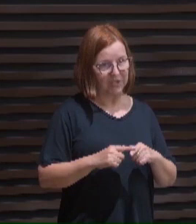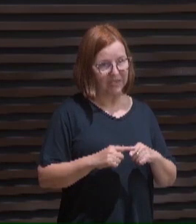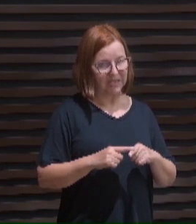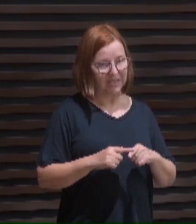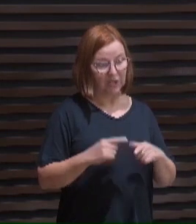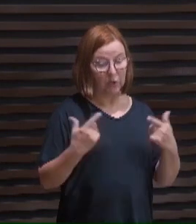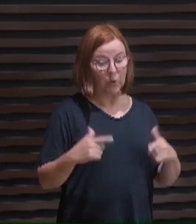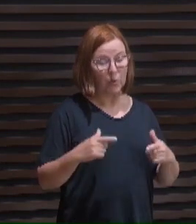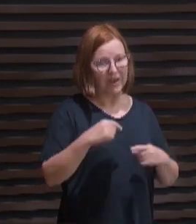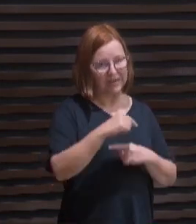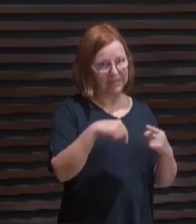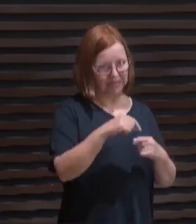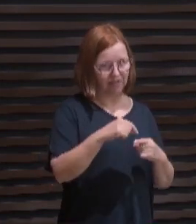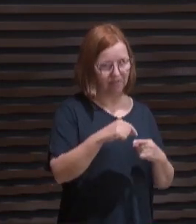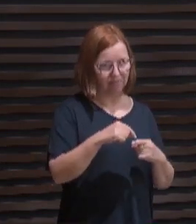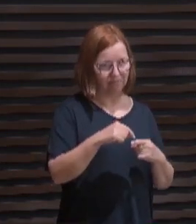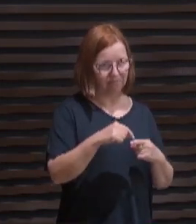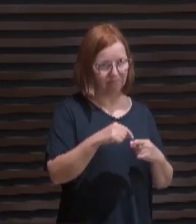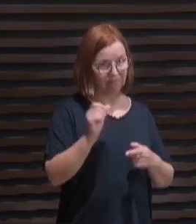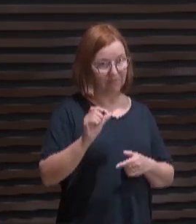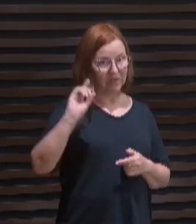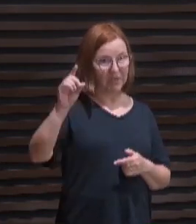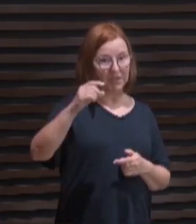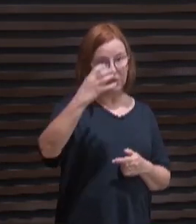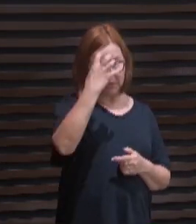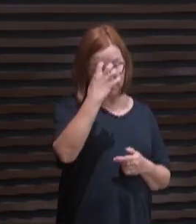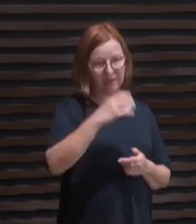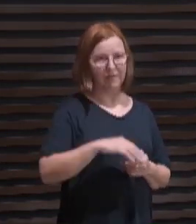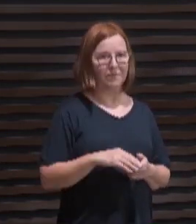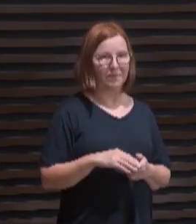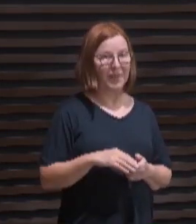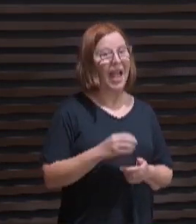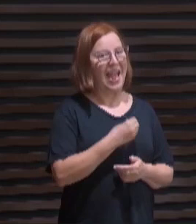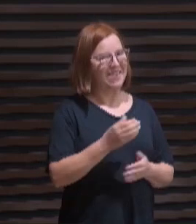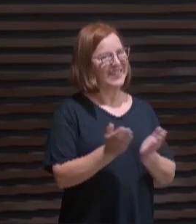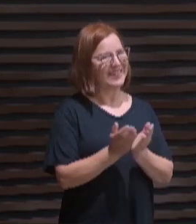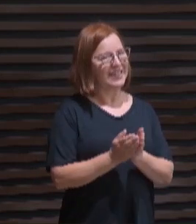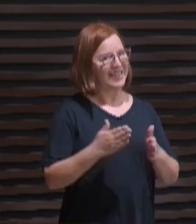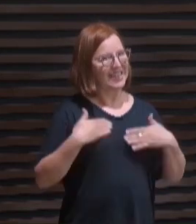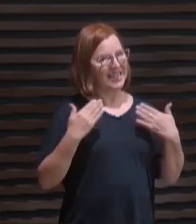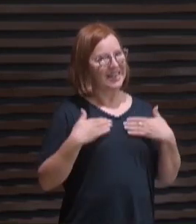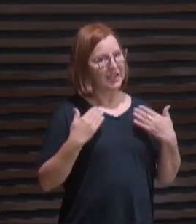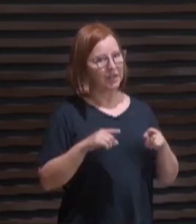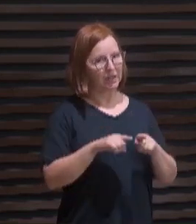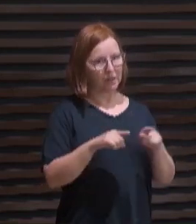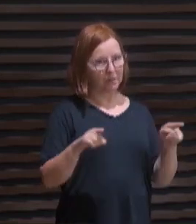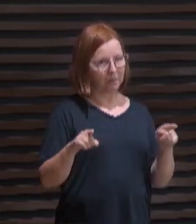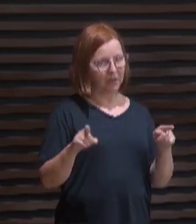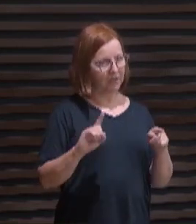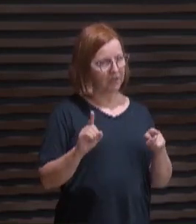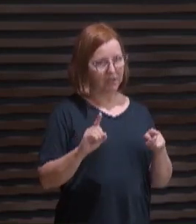As coisas não são sérias. A vida cristã é alegre, mas não é